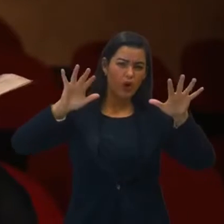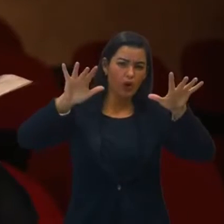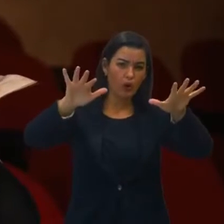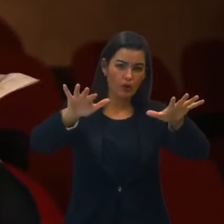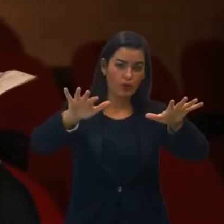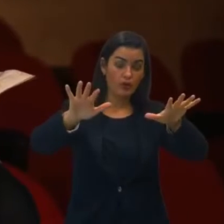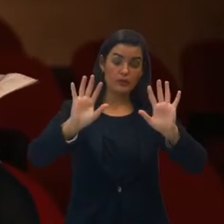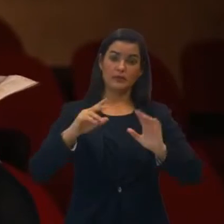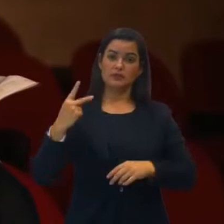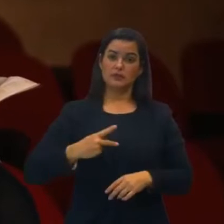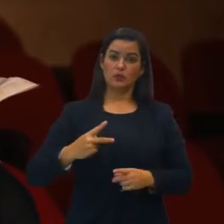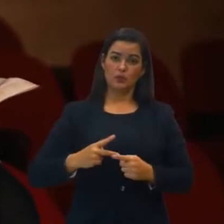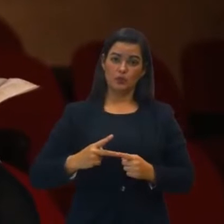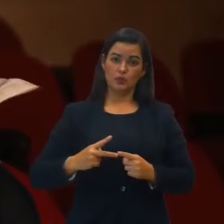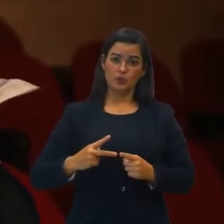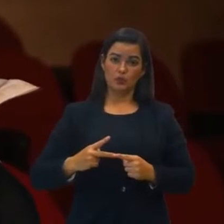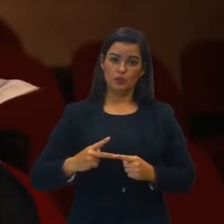Mas em segundo lugar,